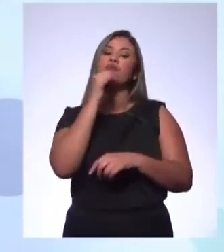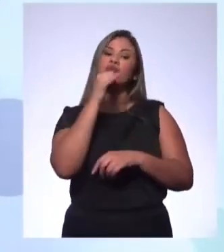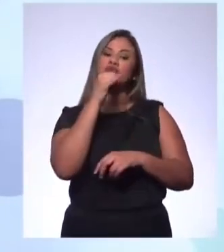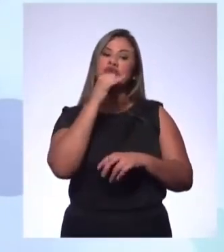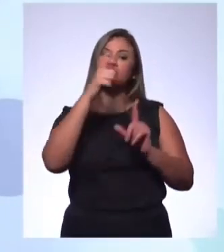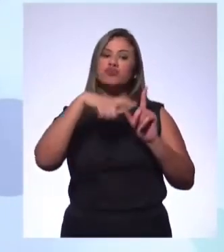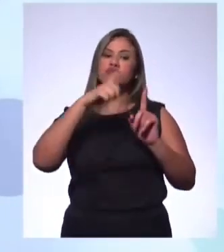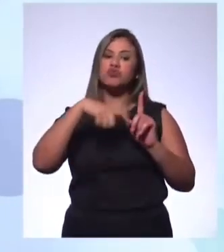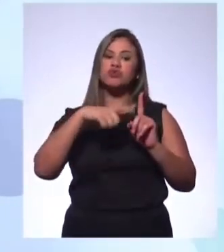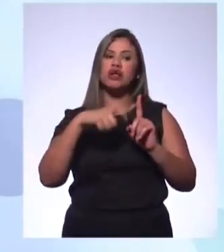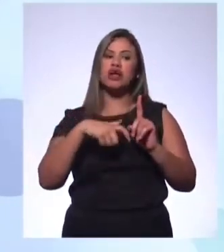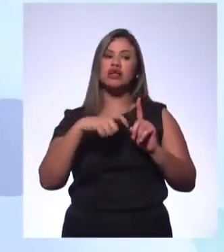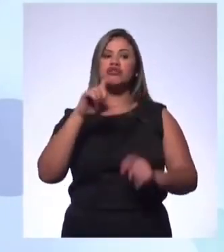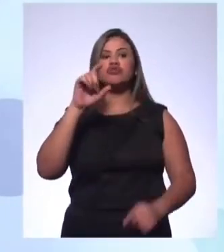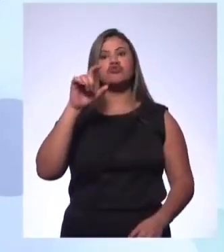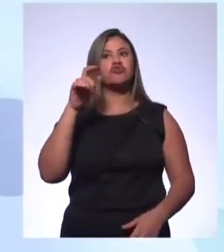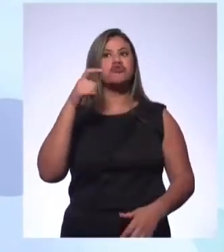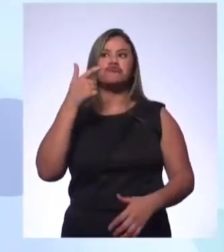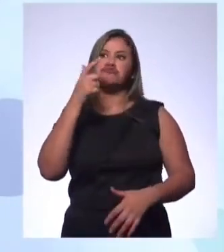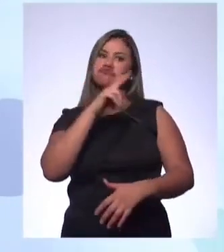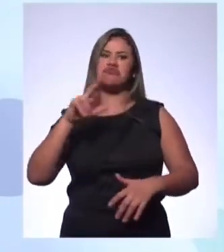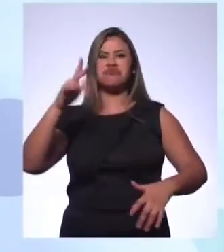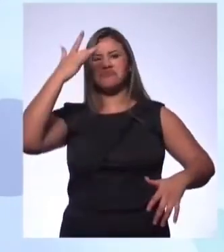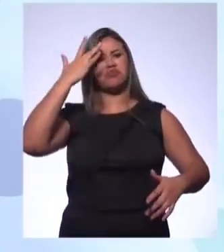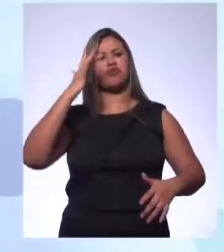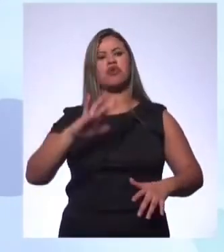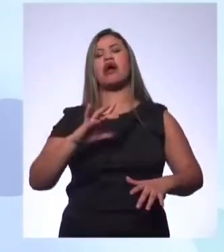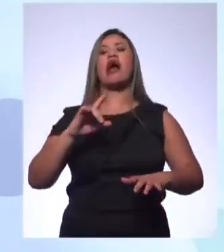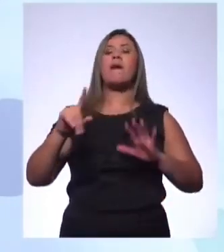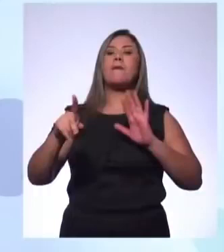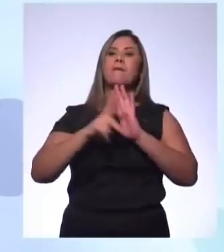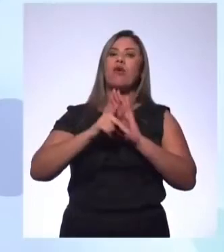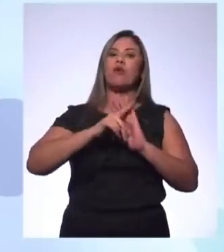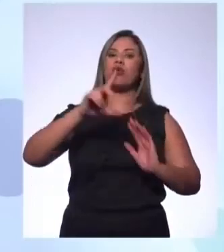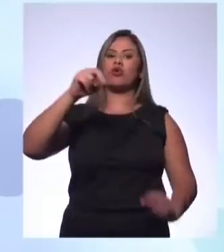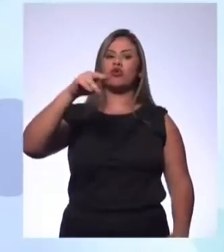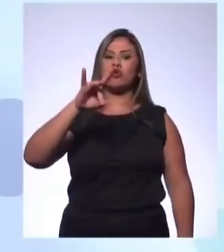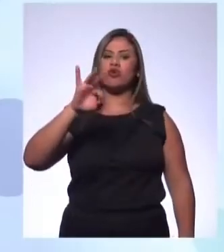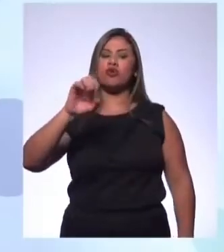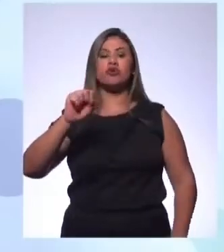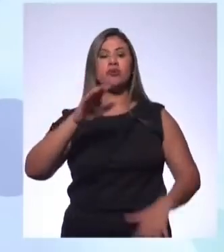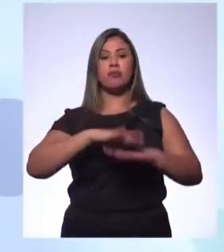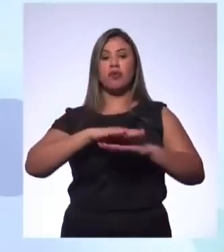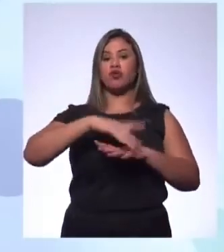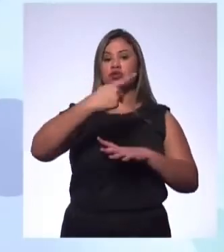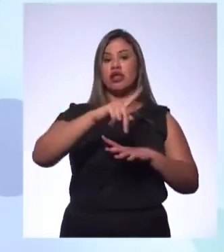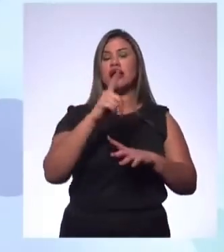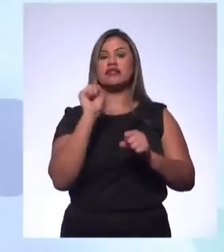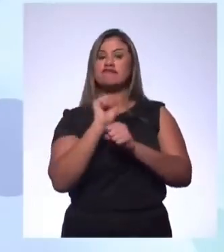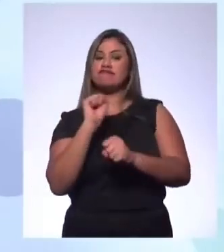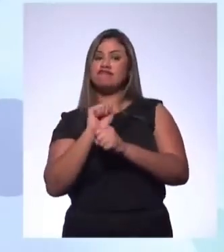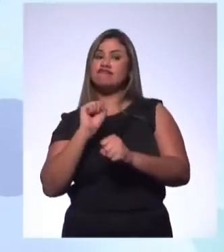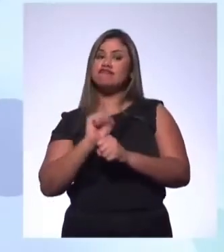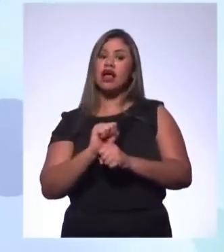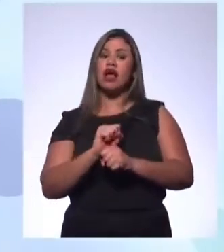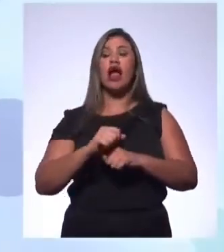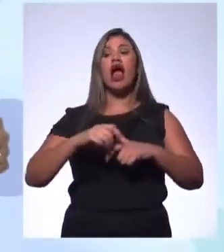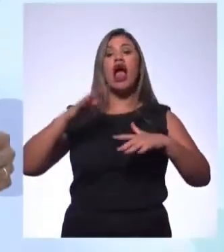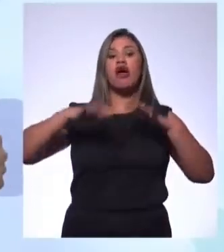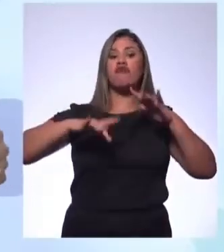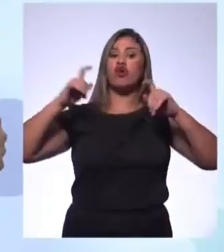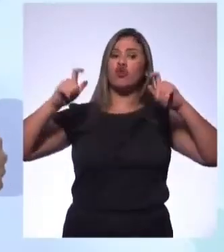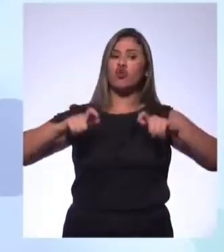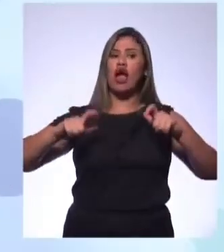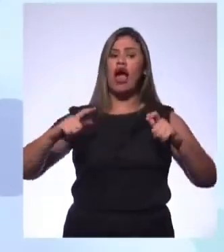um personagem X que atua num ambiente londrino, você espera certas atitudes. Às vezes, como o espaço ocupa